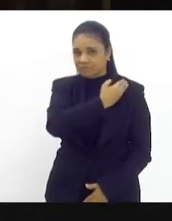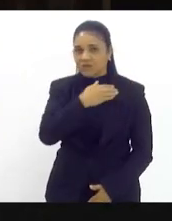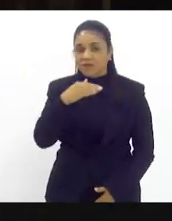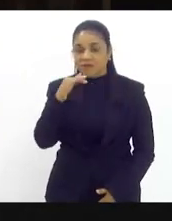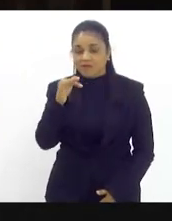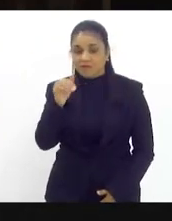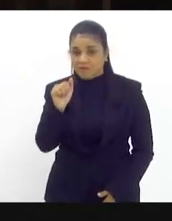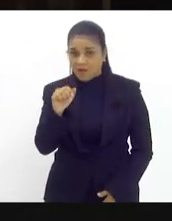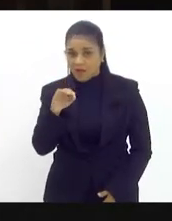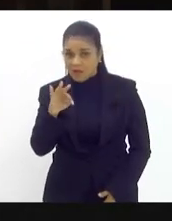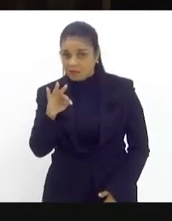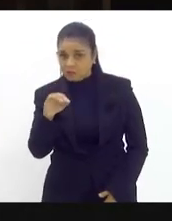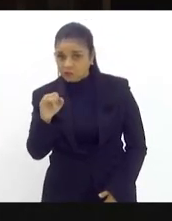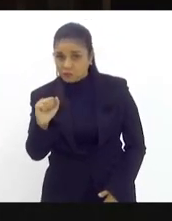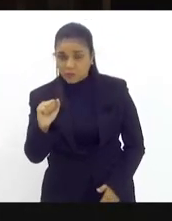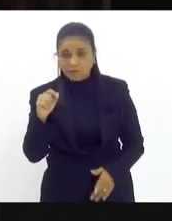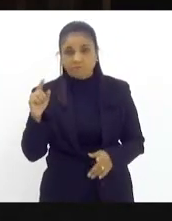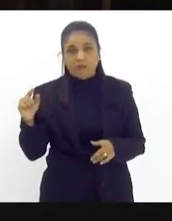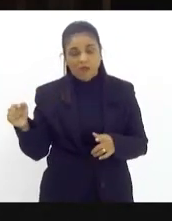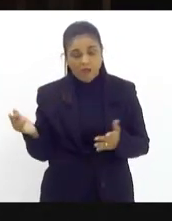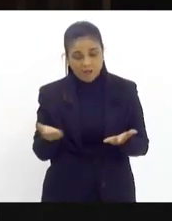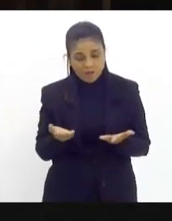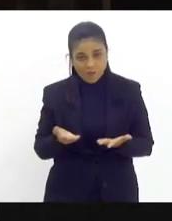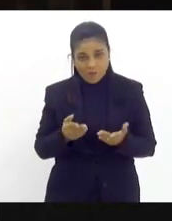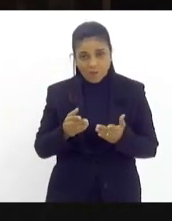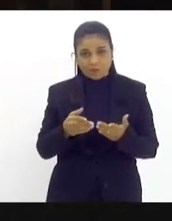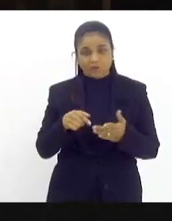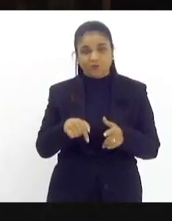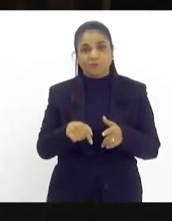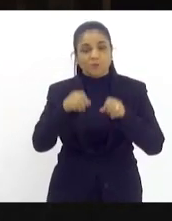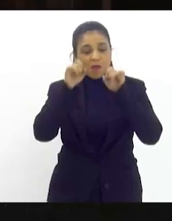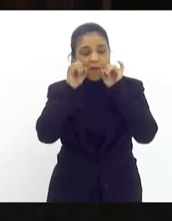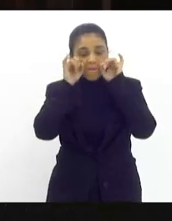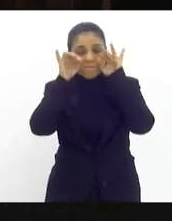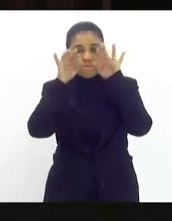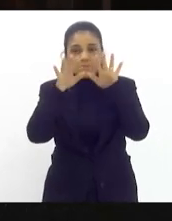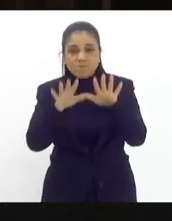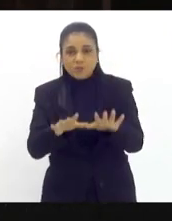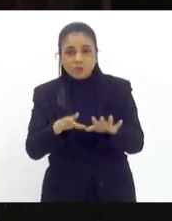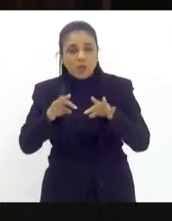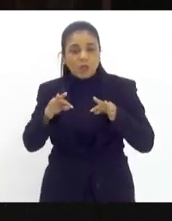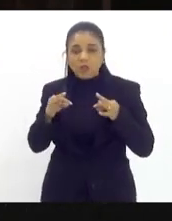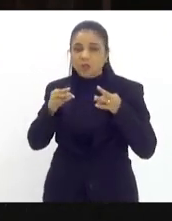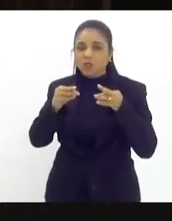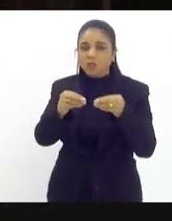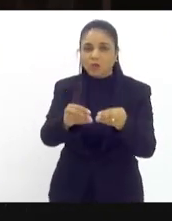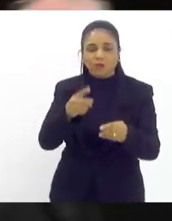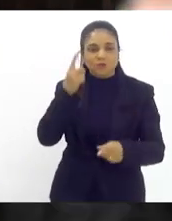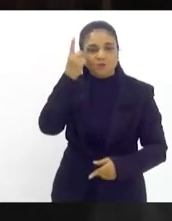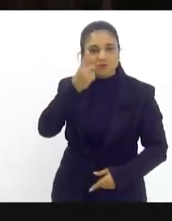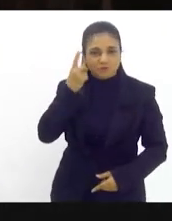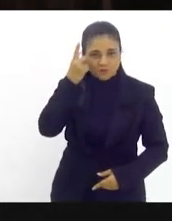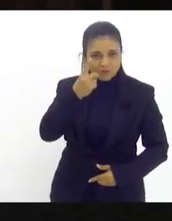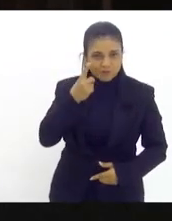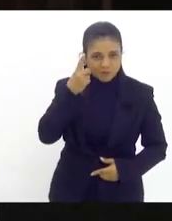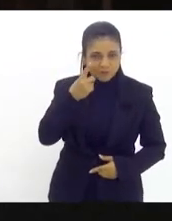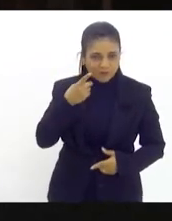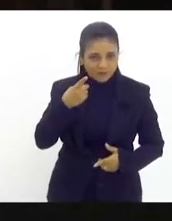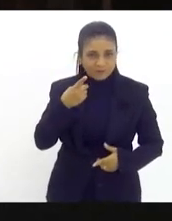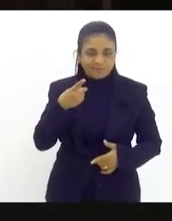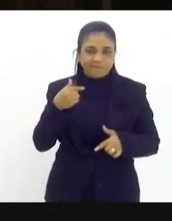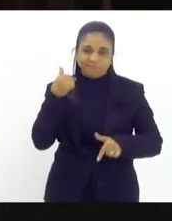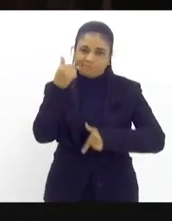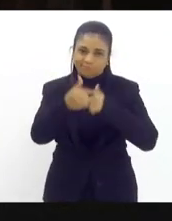essa casa para abençoar a todos os senhores e todas as senhoras Muito obrigado e que seja